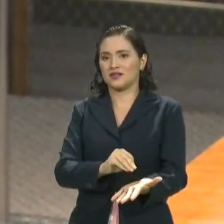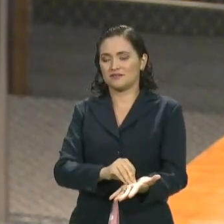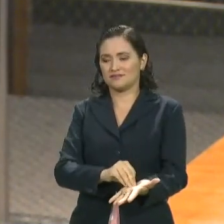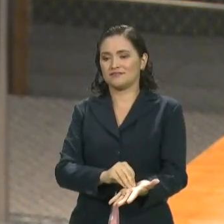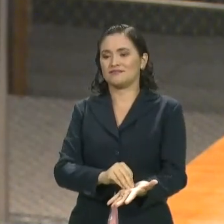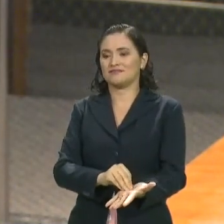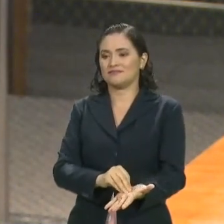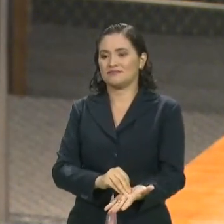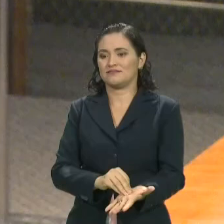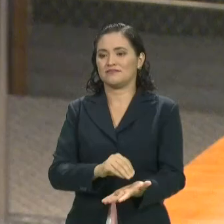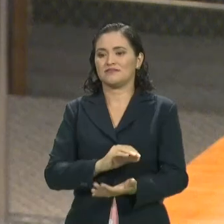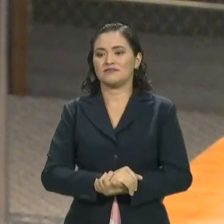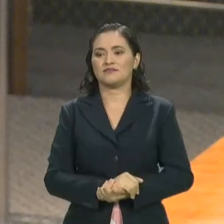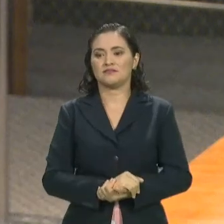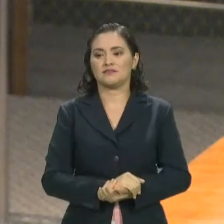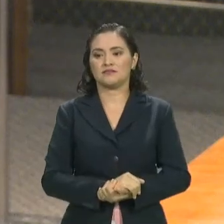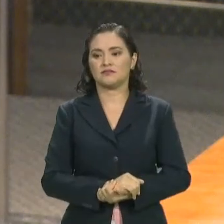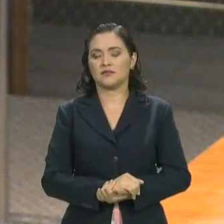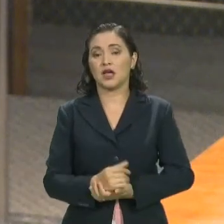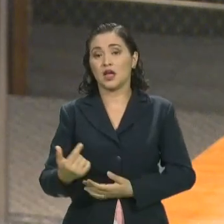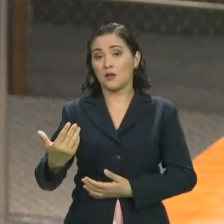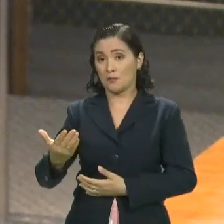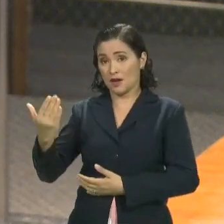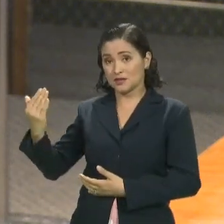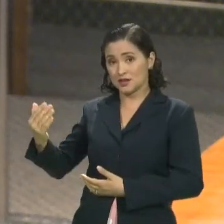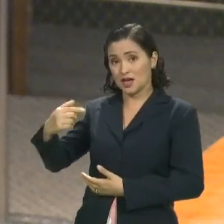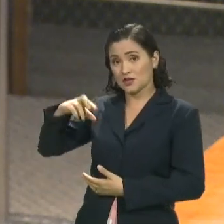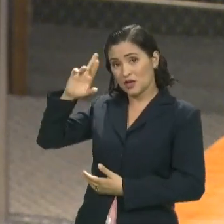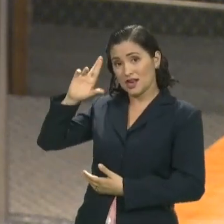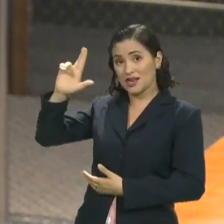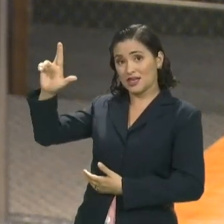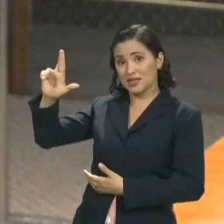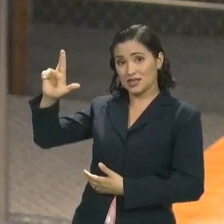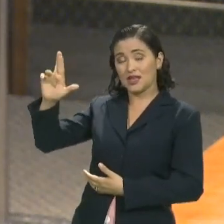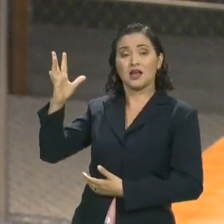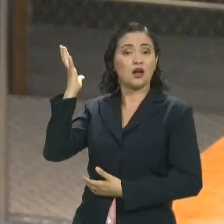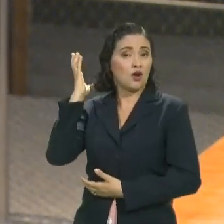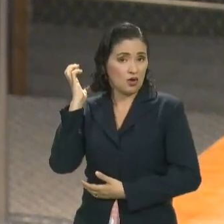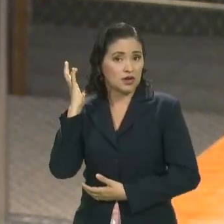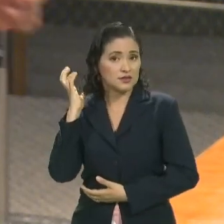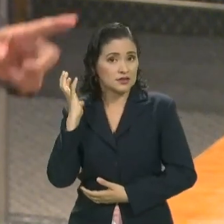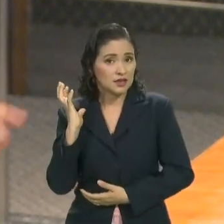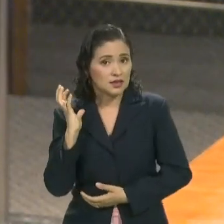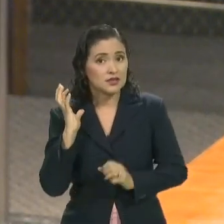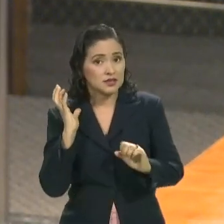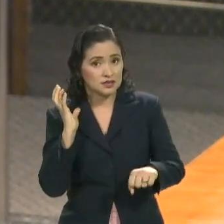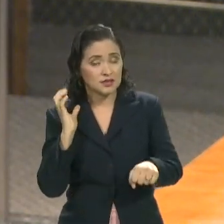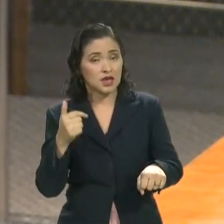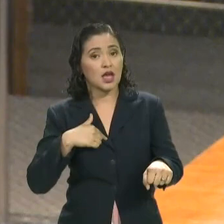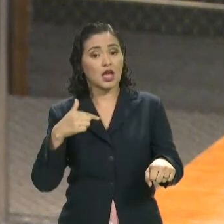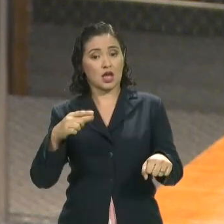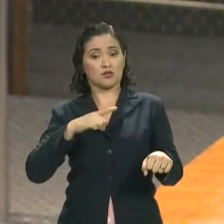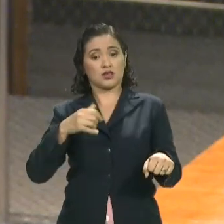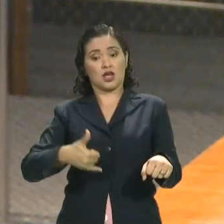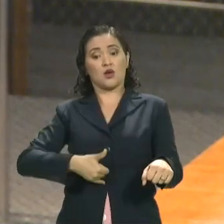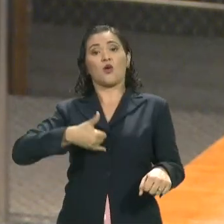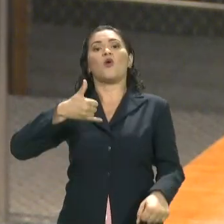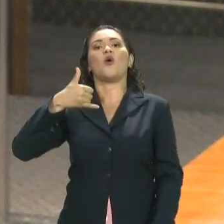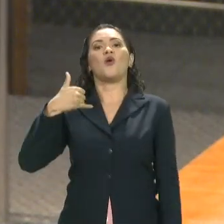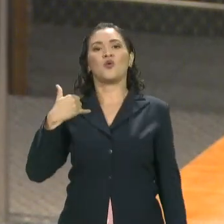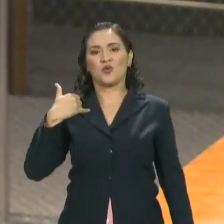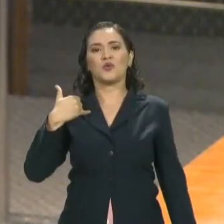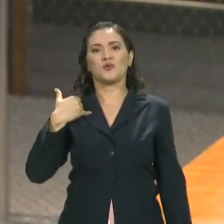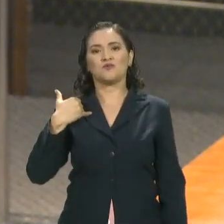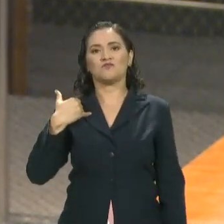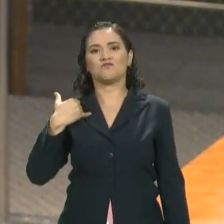Quando eu era líder de Roseana, mas com orgulho. Com orgulho, eu não nego a minha história, que é limpa,